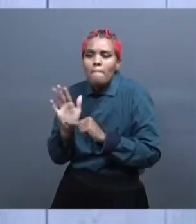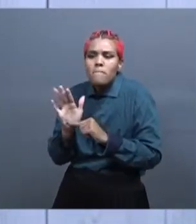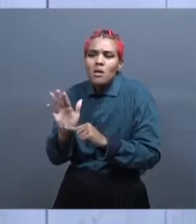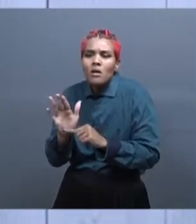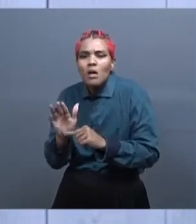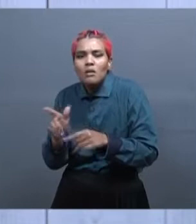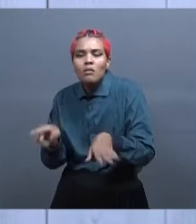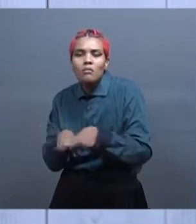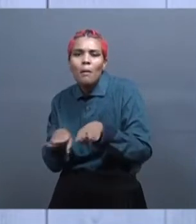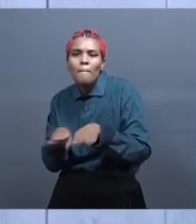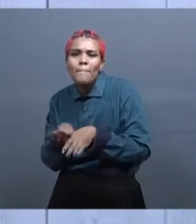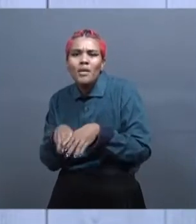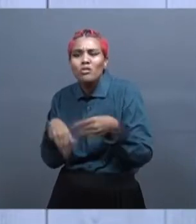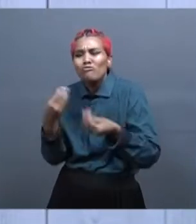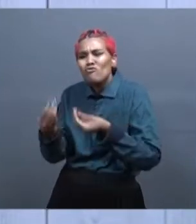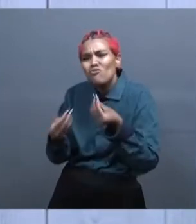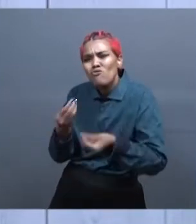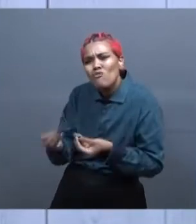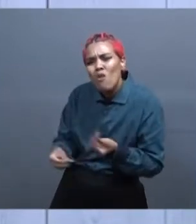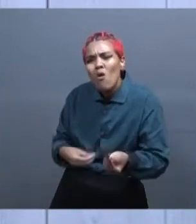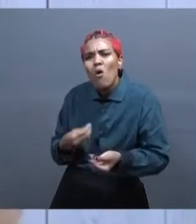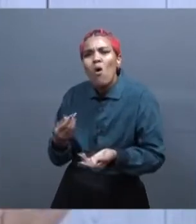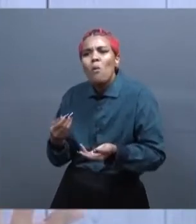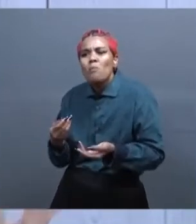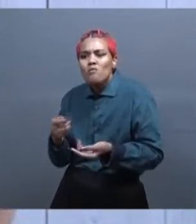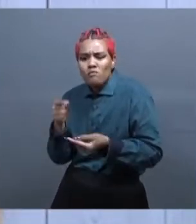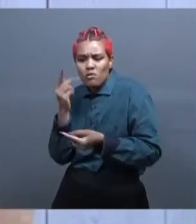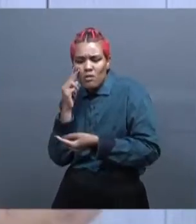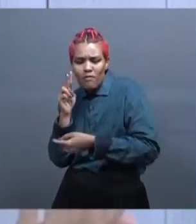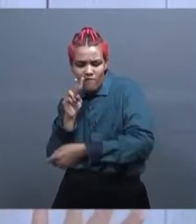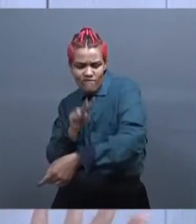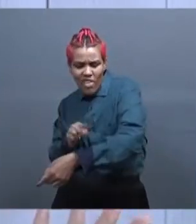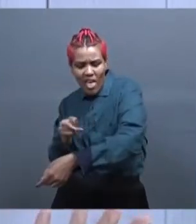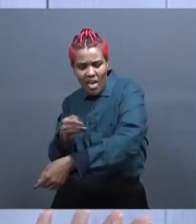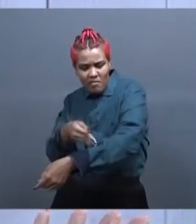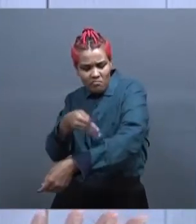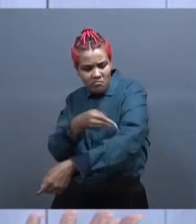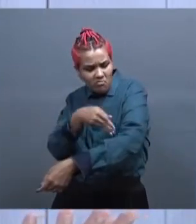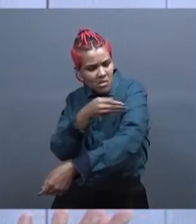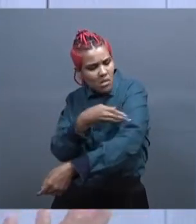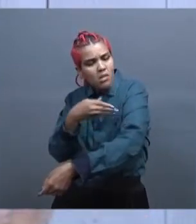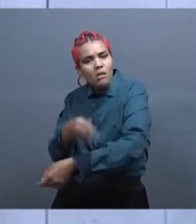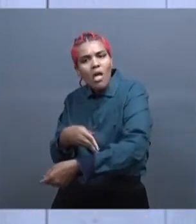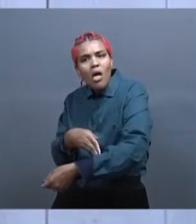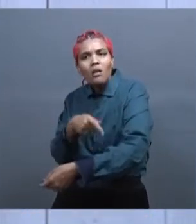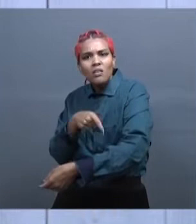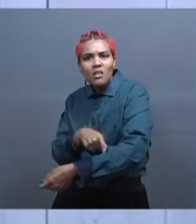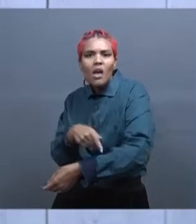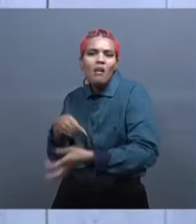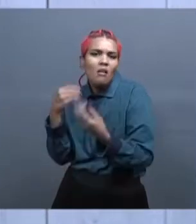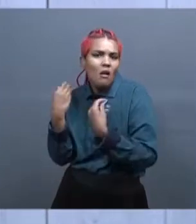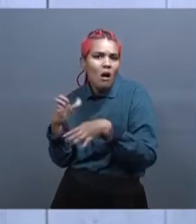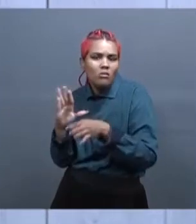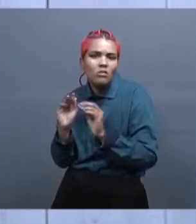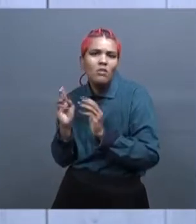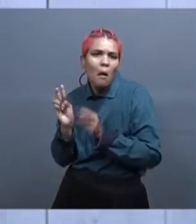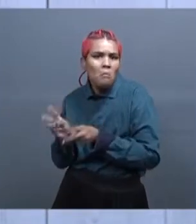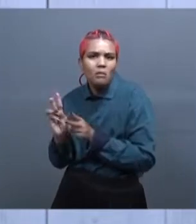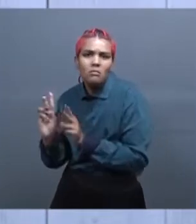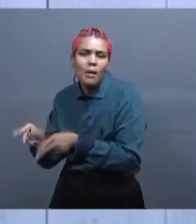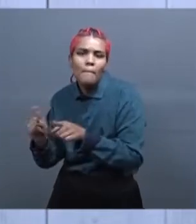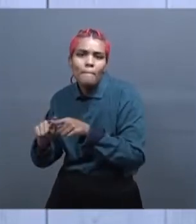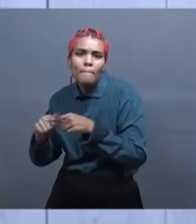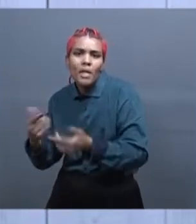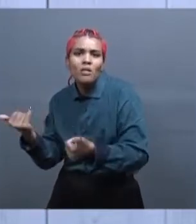também na forma como se lida com essas marcas que deveriam ou eram uma princípio definitivas mas que agora elas podem ser substituídas